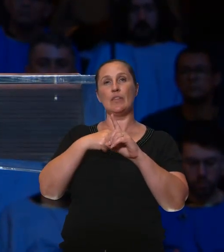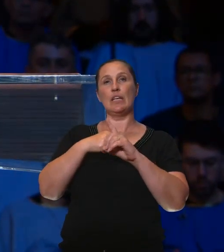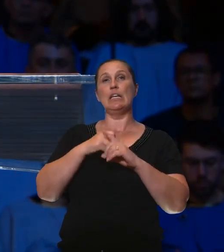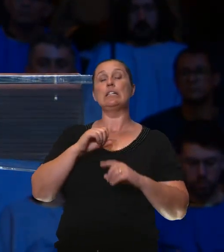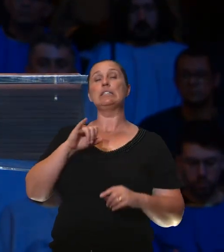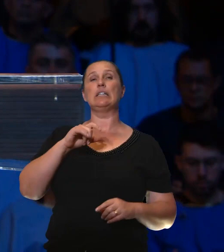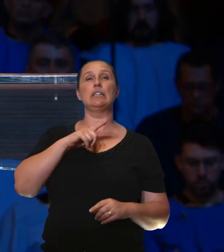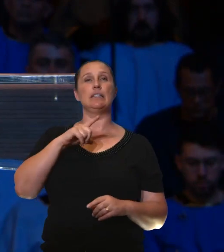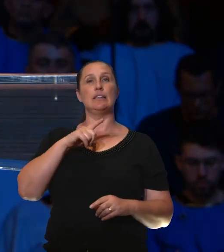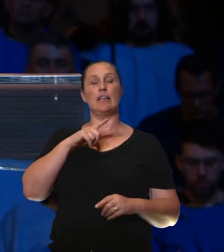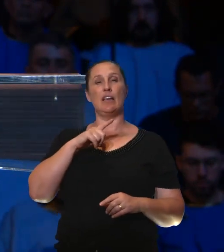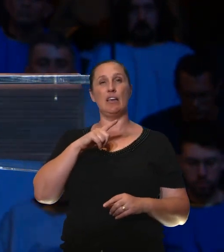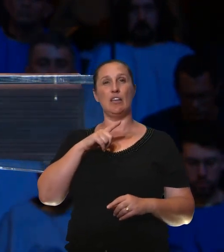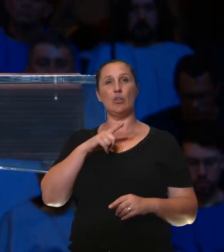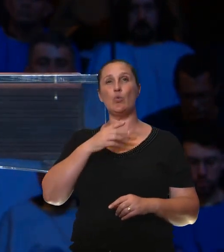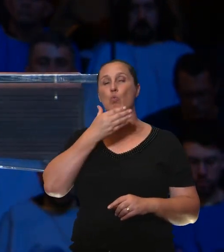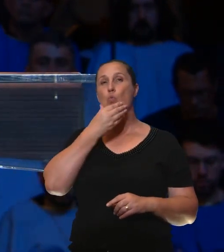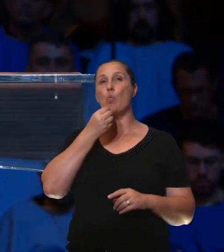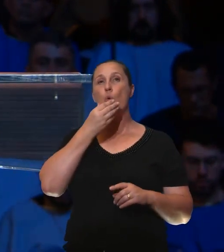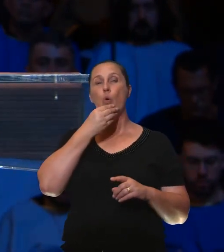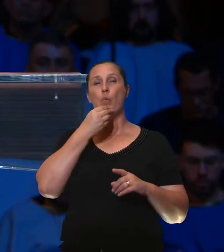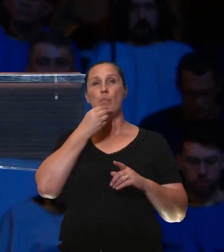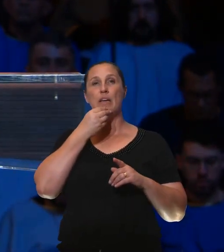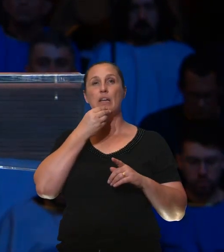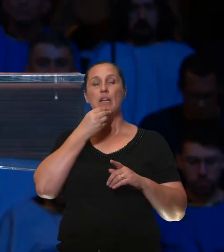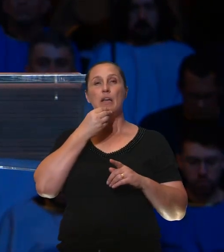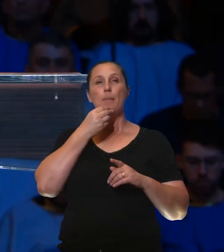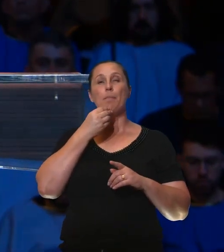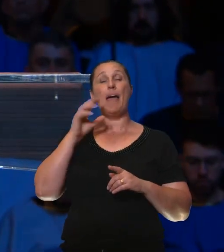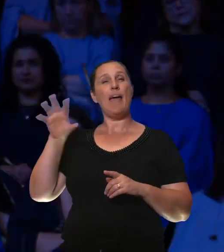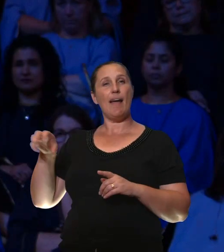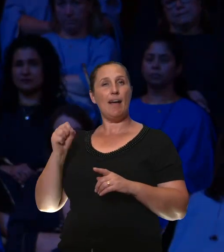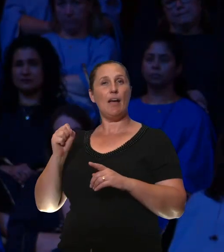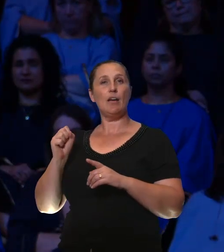desonra é colocar um homem montado em um jumentinho,